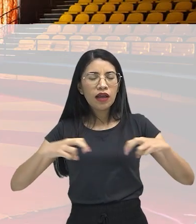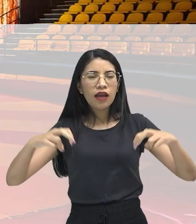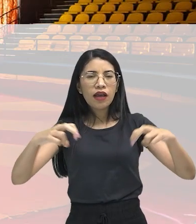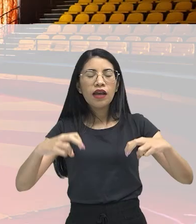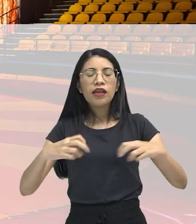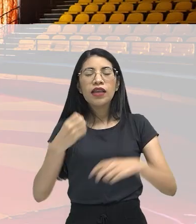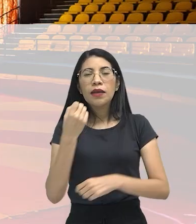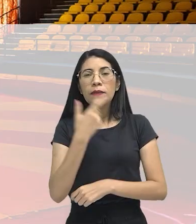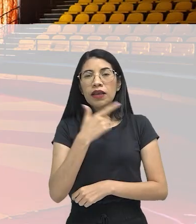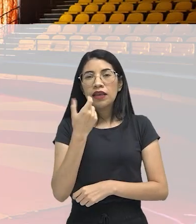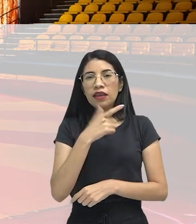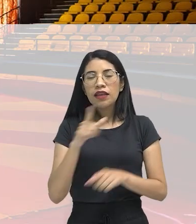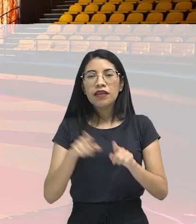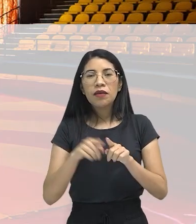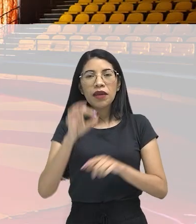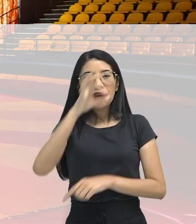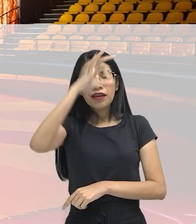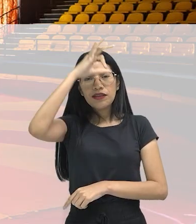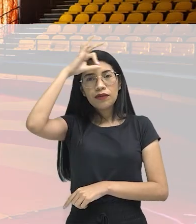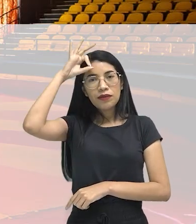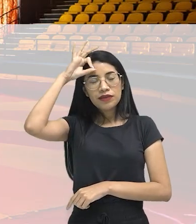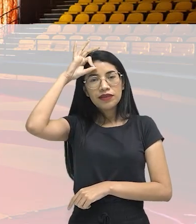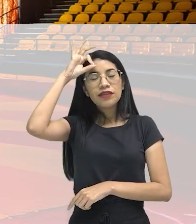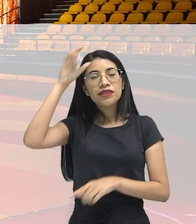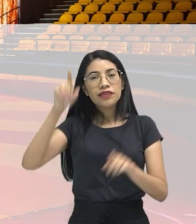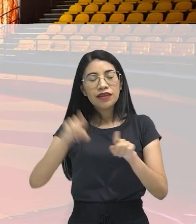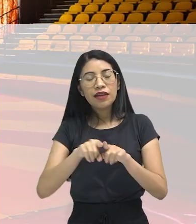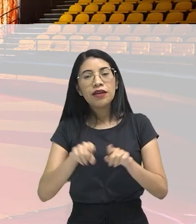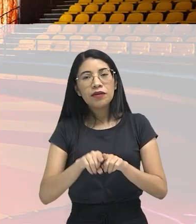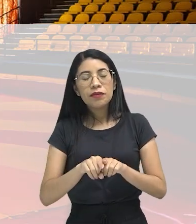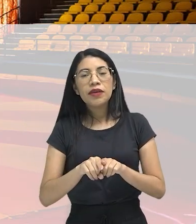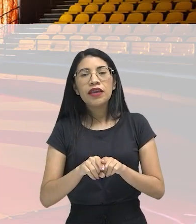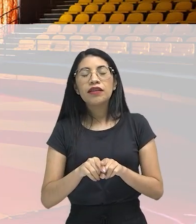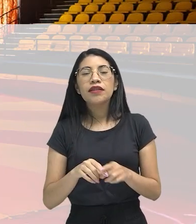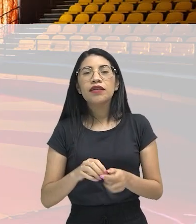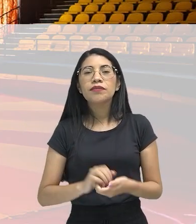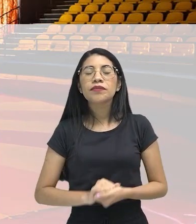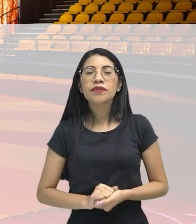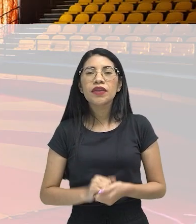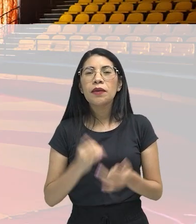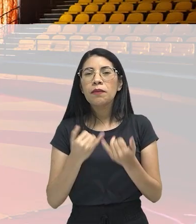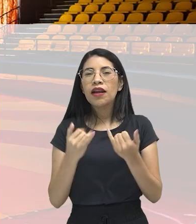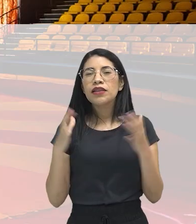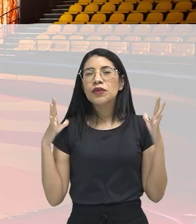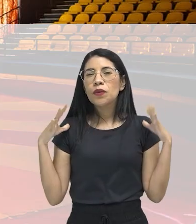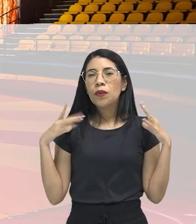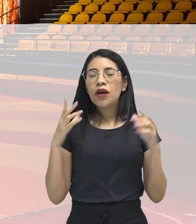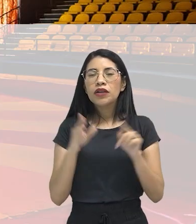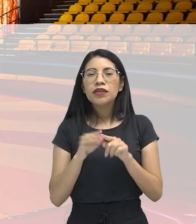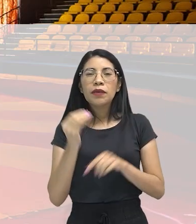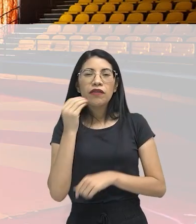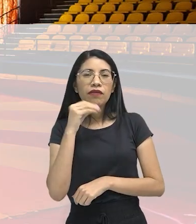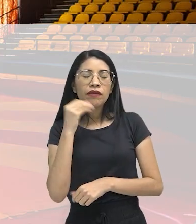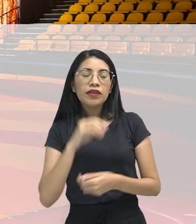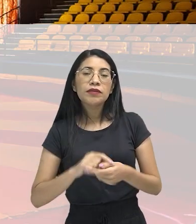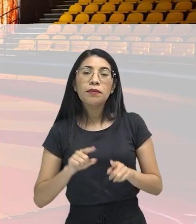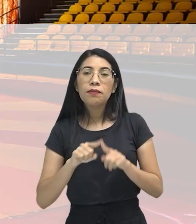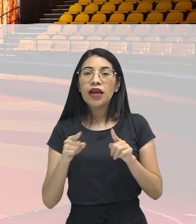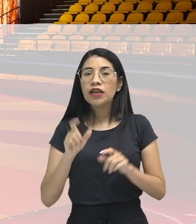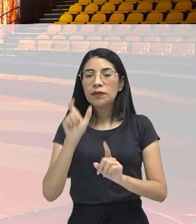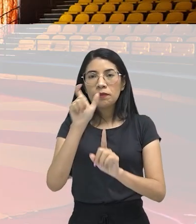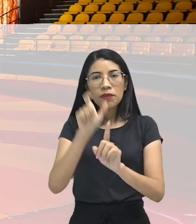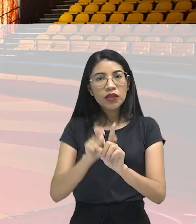é lírico, ele é inocente, ele é ingênuo, ao mesmo tempo angelical e frágil. Ele não é só